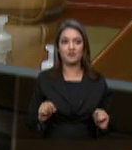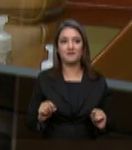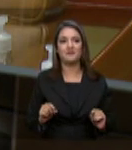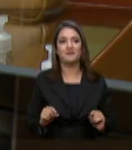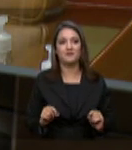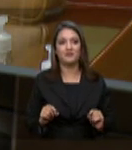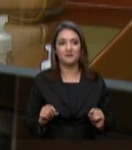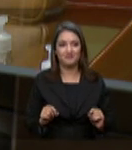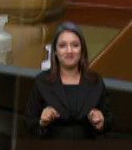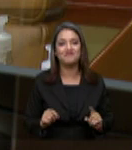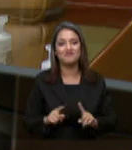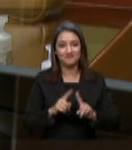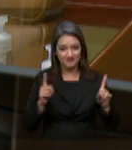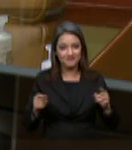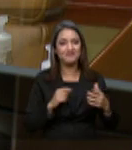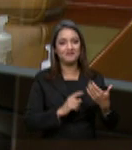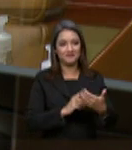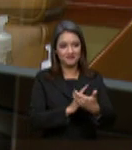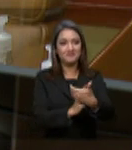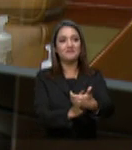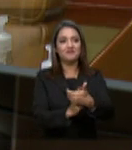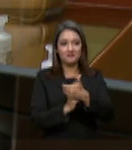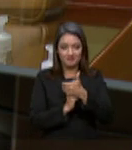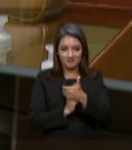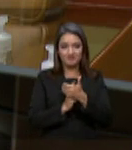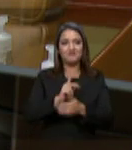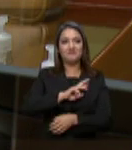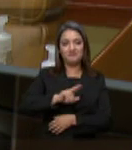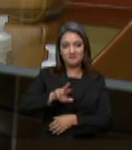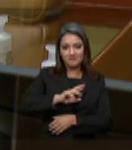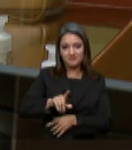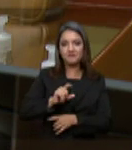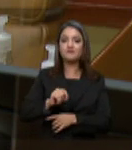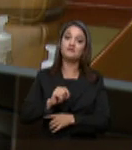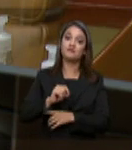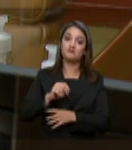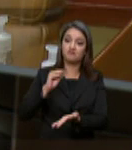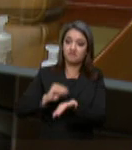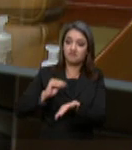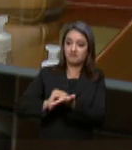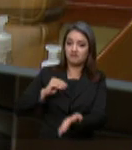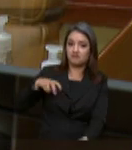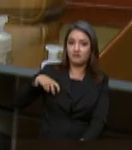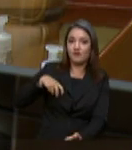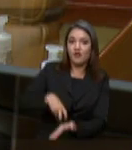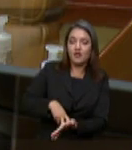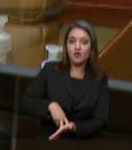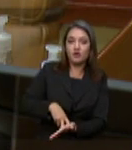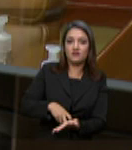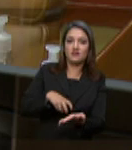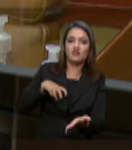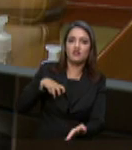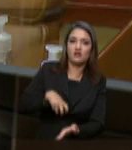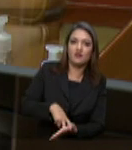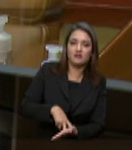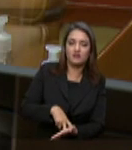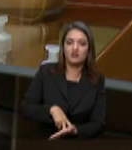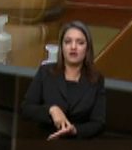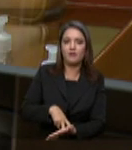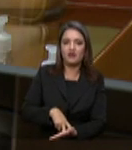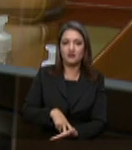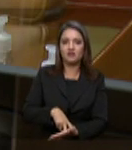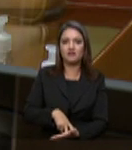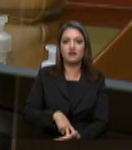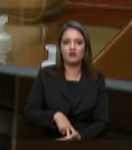certo que a imunidade não significa impunidade para quem não se possa fazer o que bem entender e que se tenham